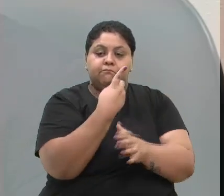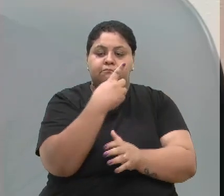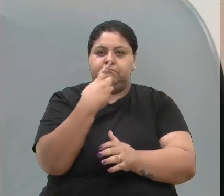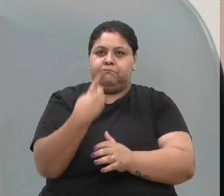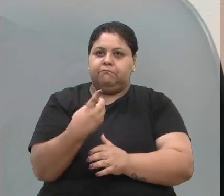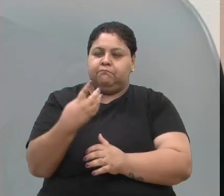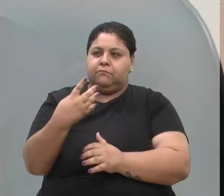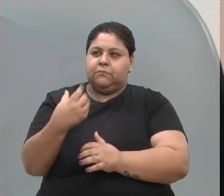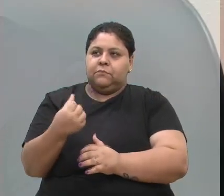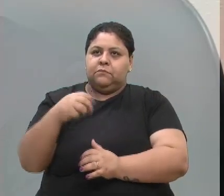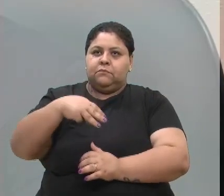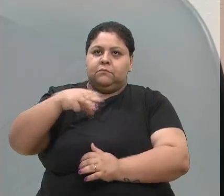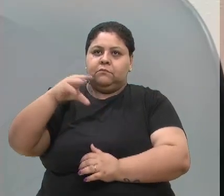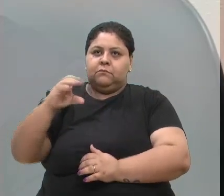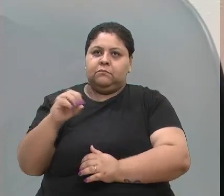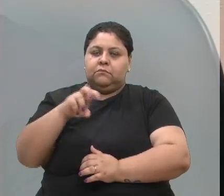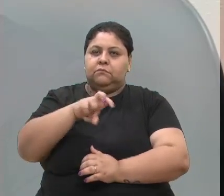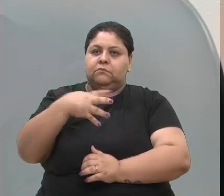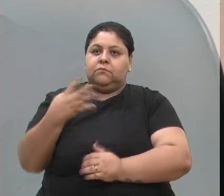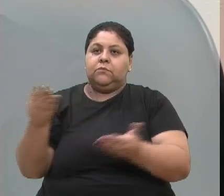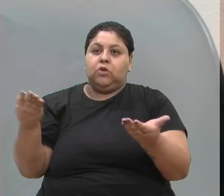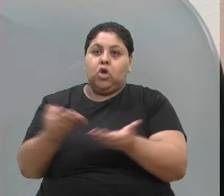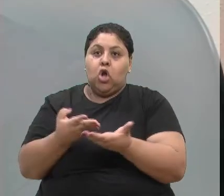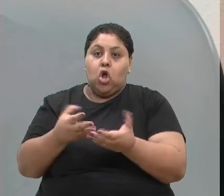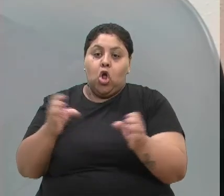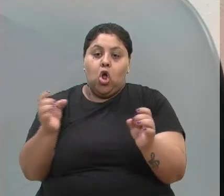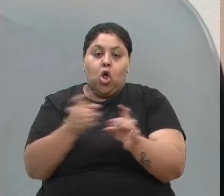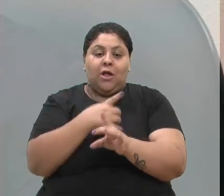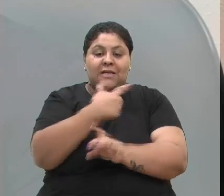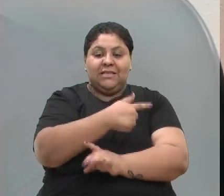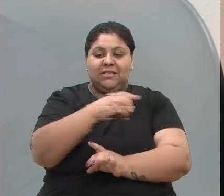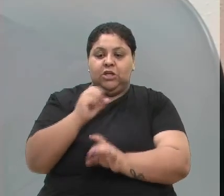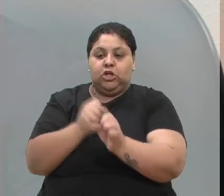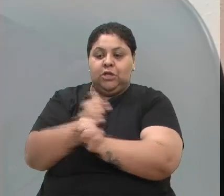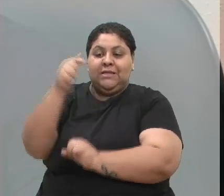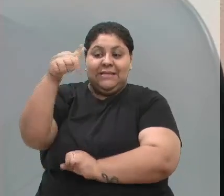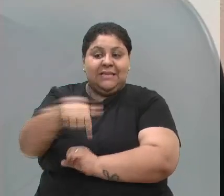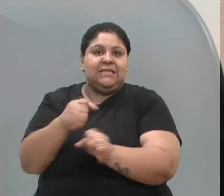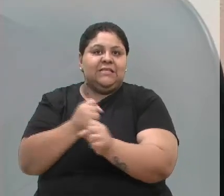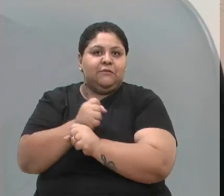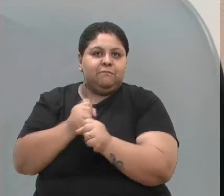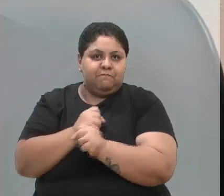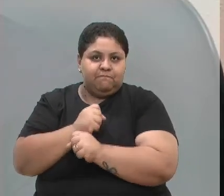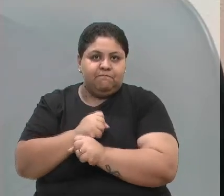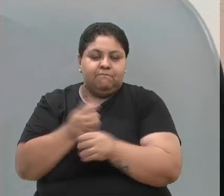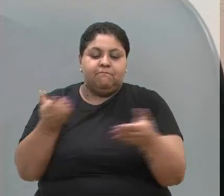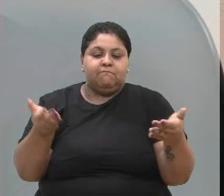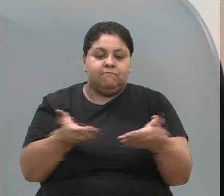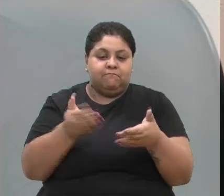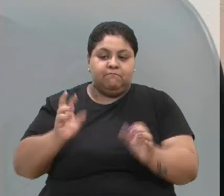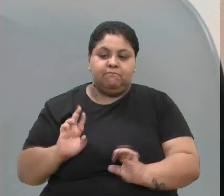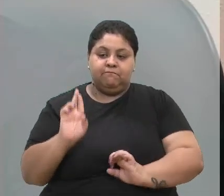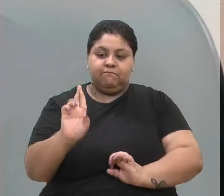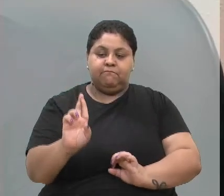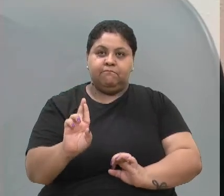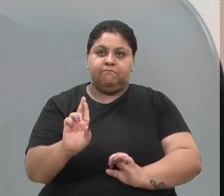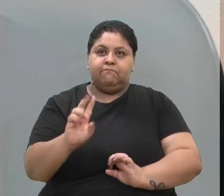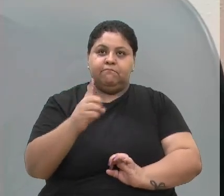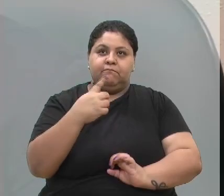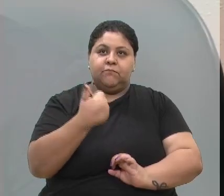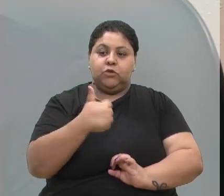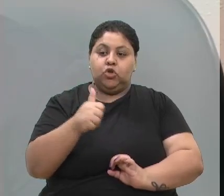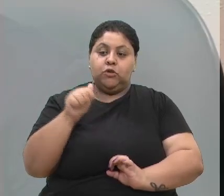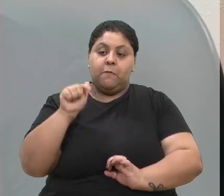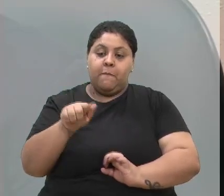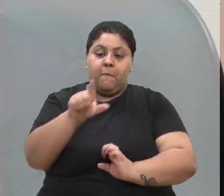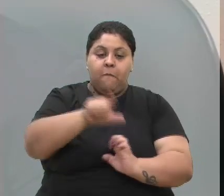de 54, o Cindy Lojas está completando 70 anos de história em 2024. Atualmente, representa cerca de 11 mil empresas na